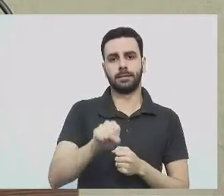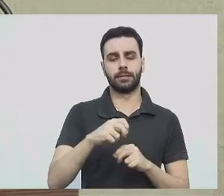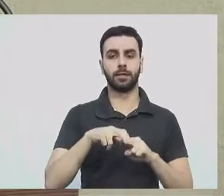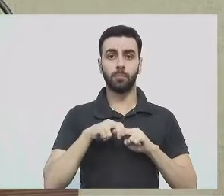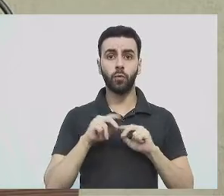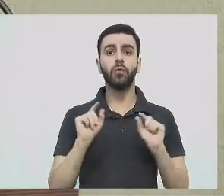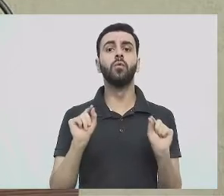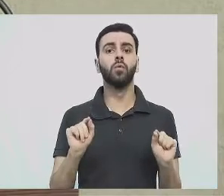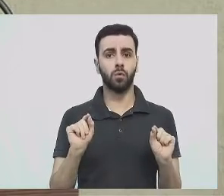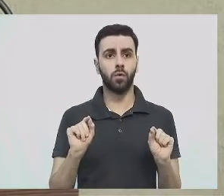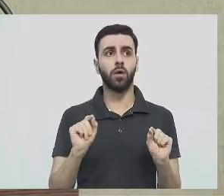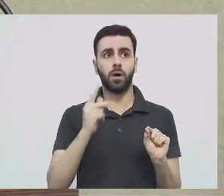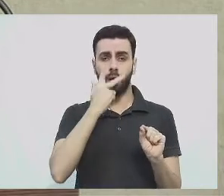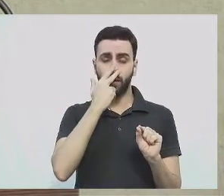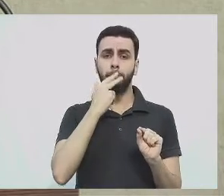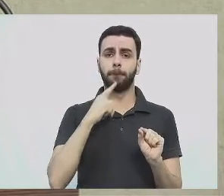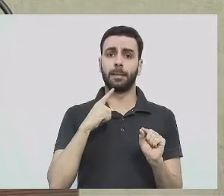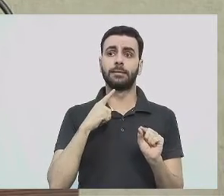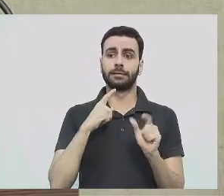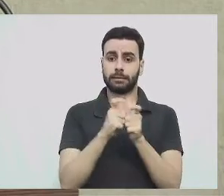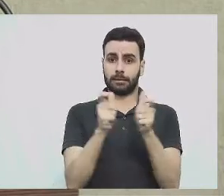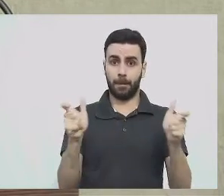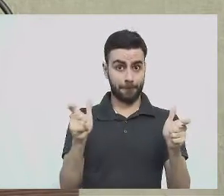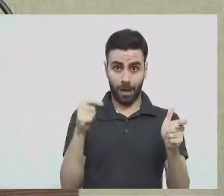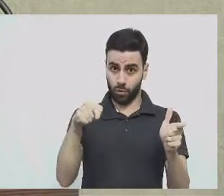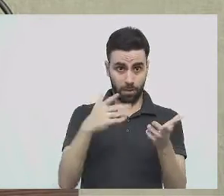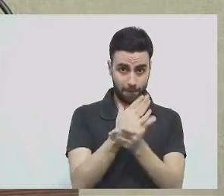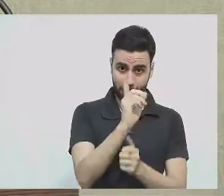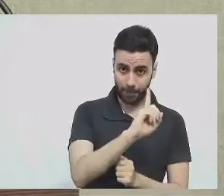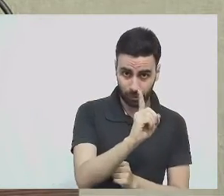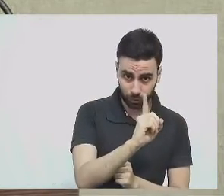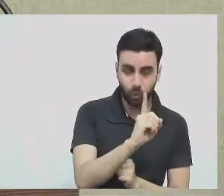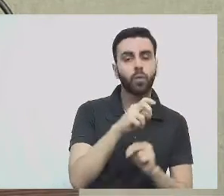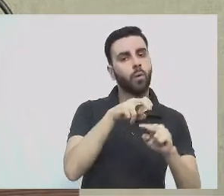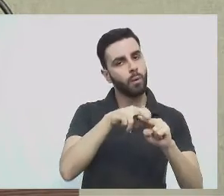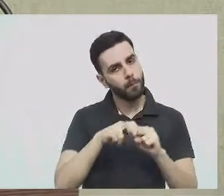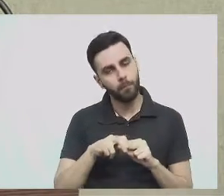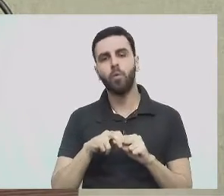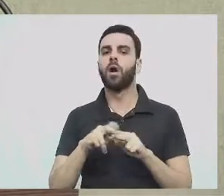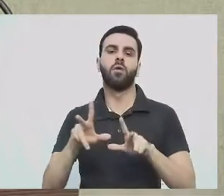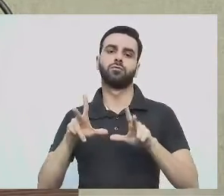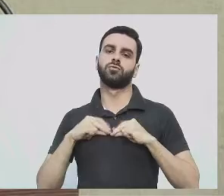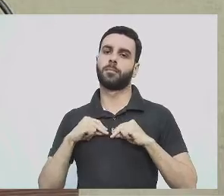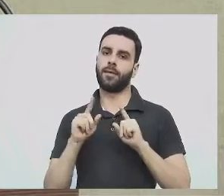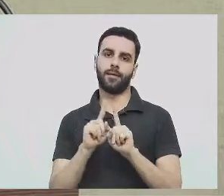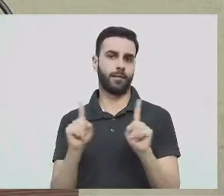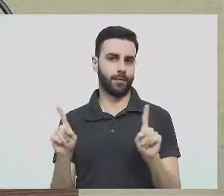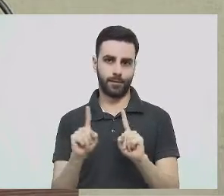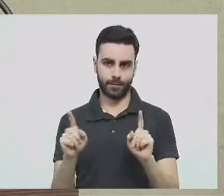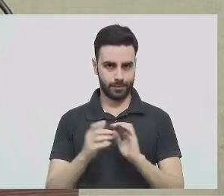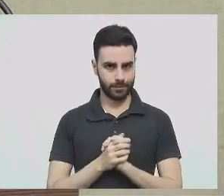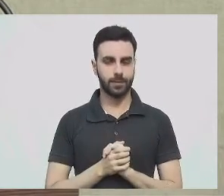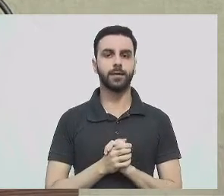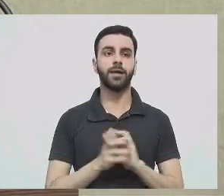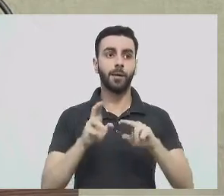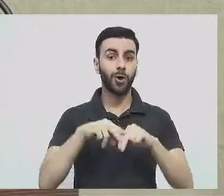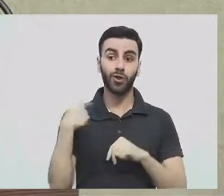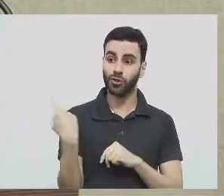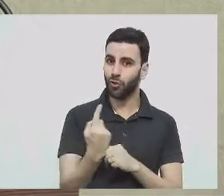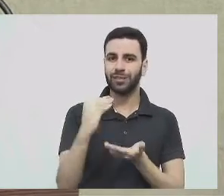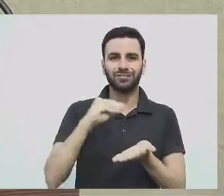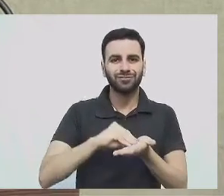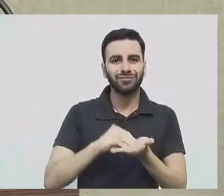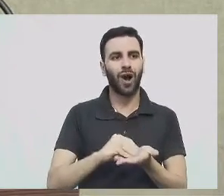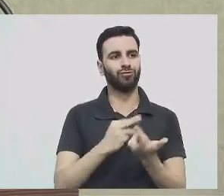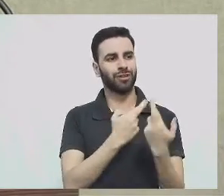José, que boa parte de quem está aqui não foi reeleito e não foi merecedor de ser reeleito. Porque não fizemos o papel,